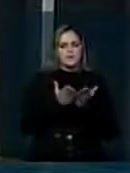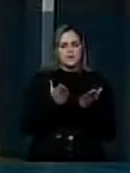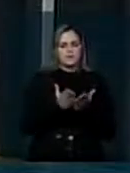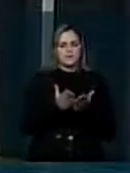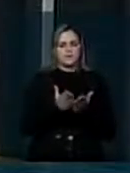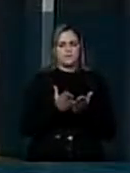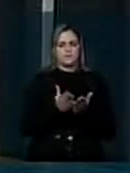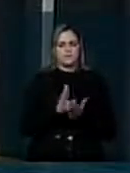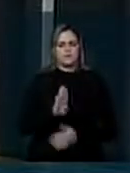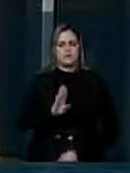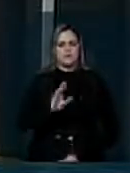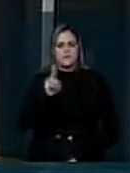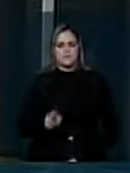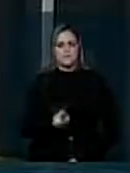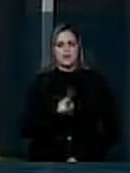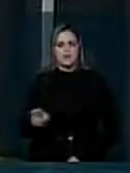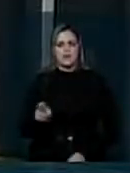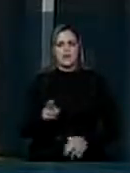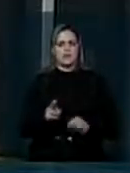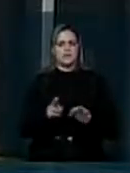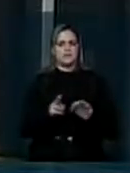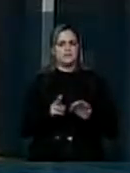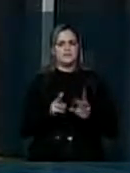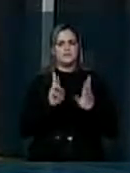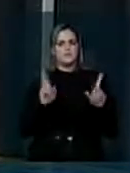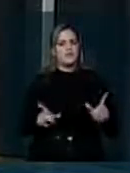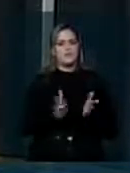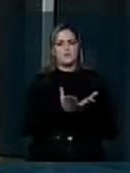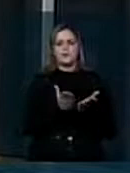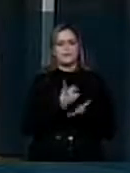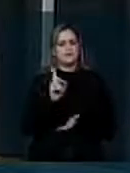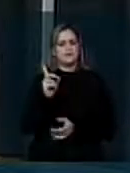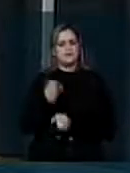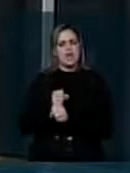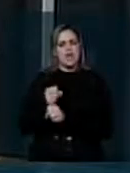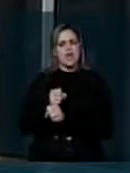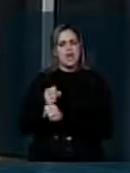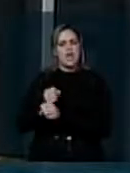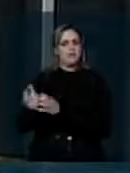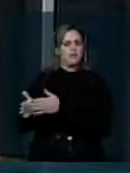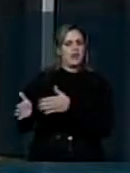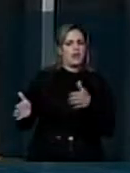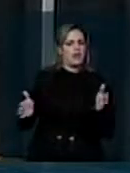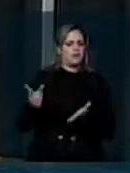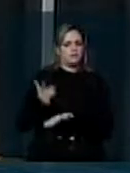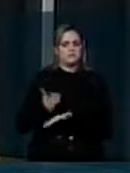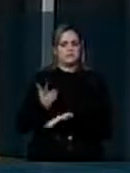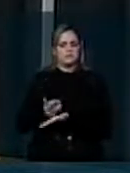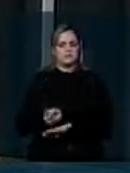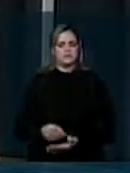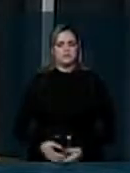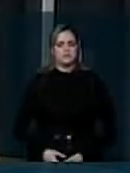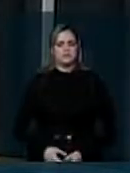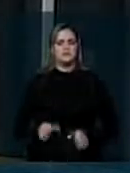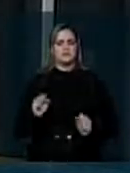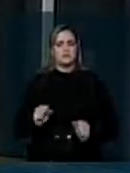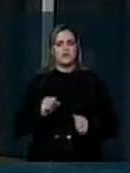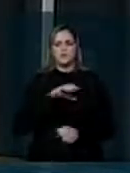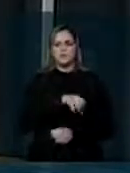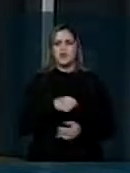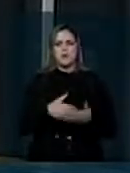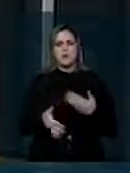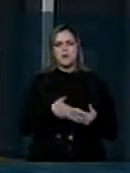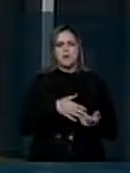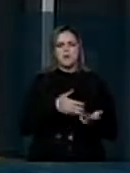fugiu à Bíblia por todos esses anos. A gente pode pegar qualquer um deles, folhear, abrir